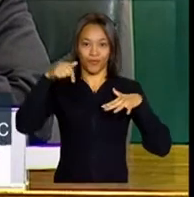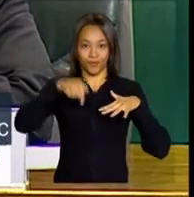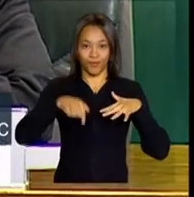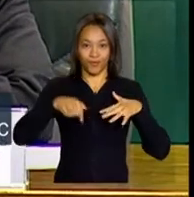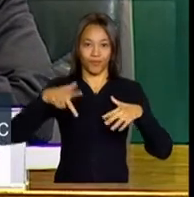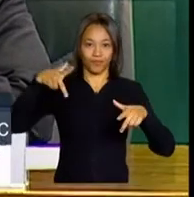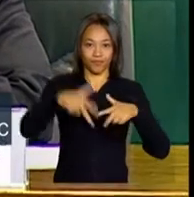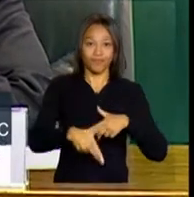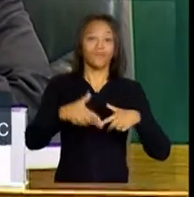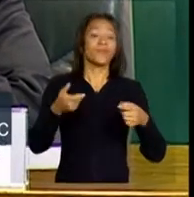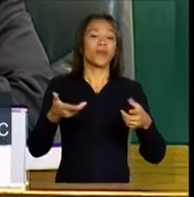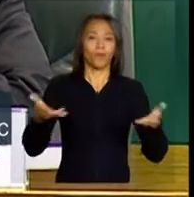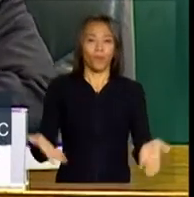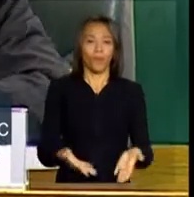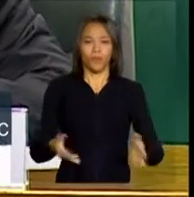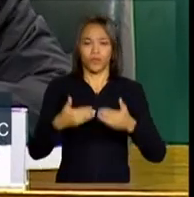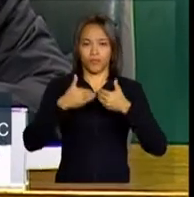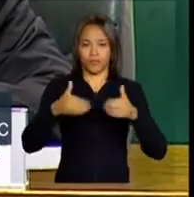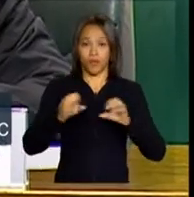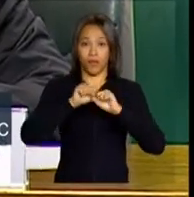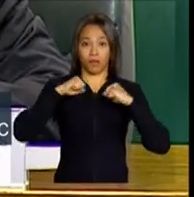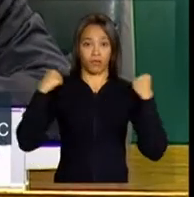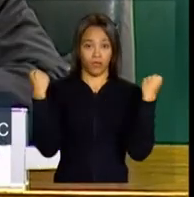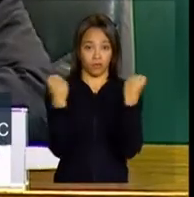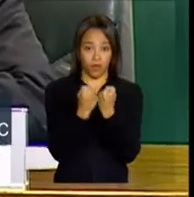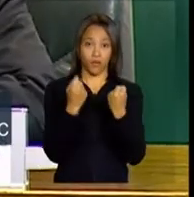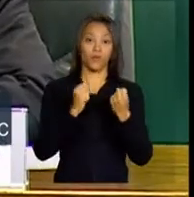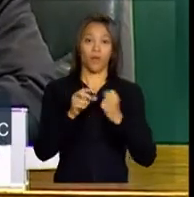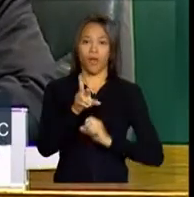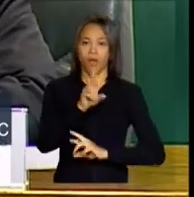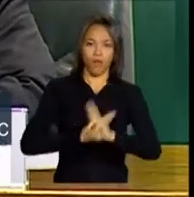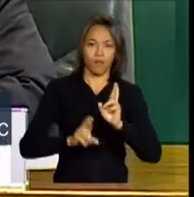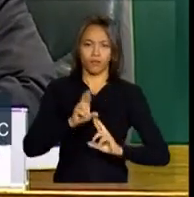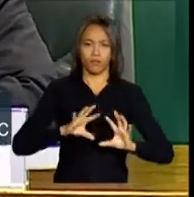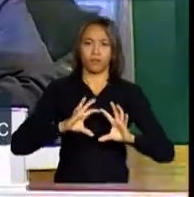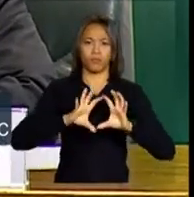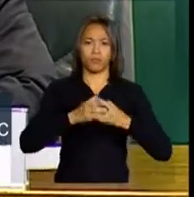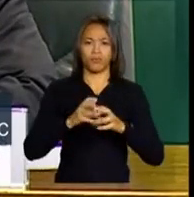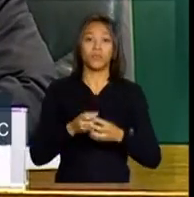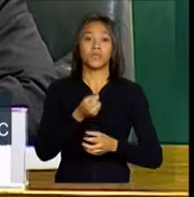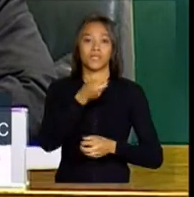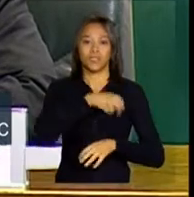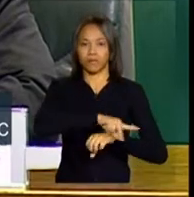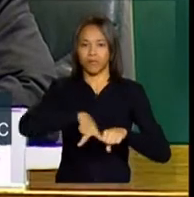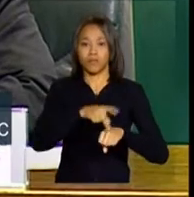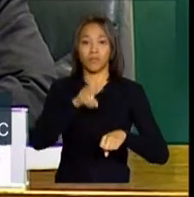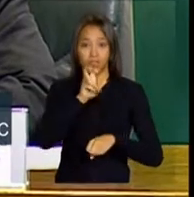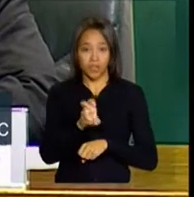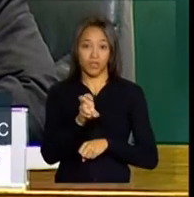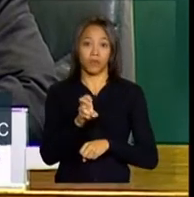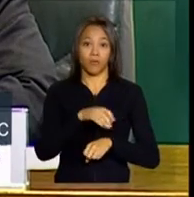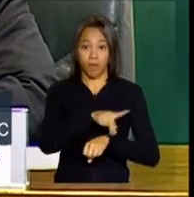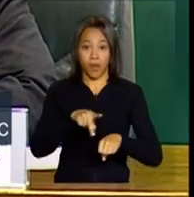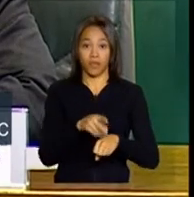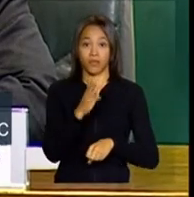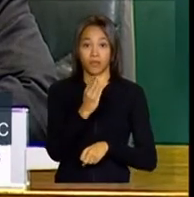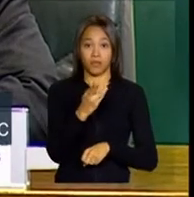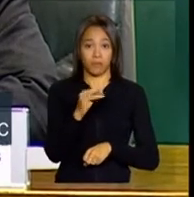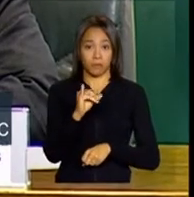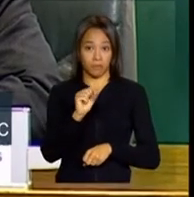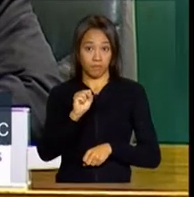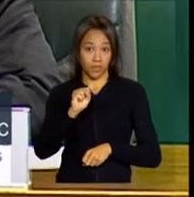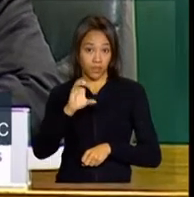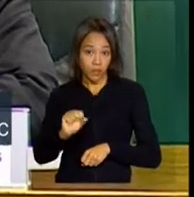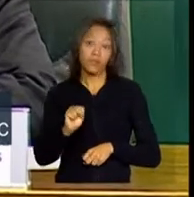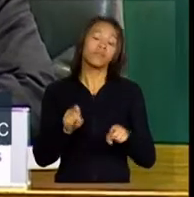com esta cerimônia de abertura do seminário sobre a relação entre os cinco países que conformam o grupo brix e o sistema